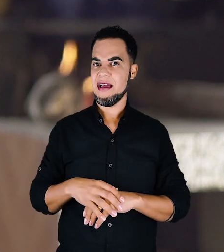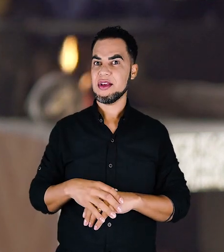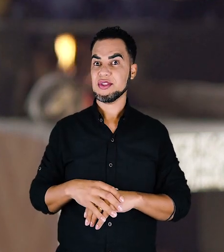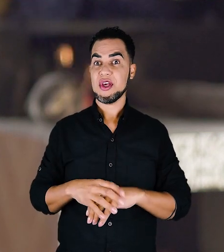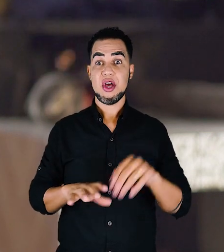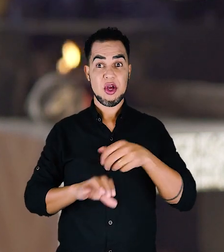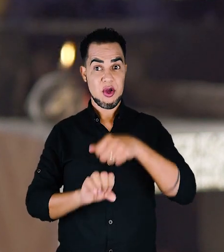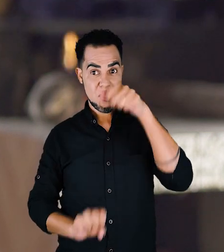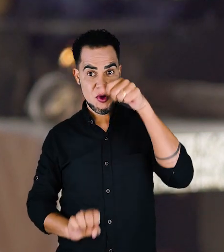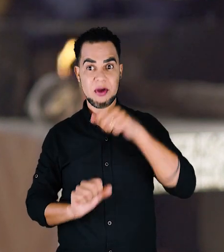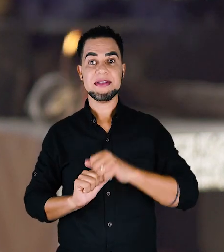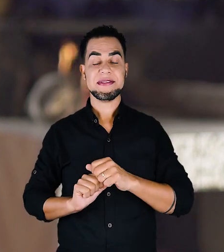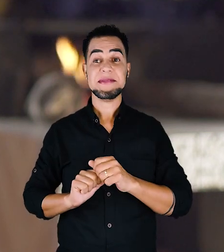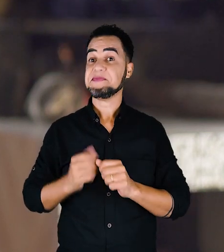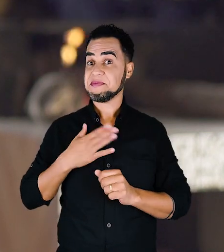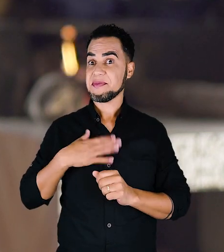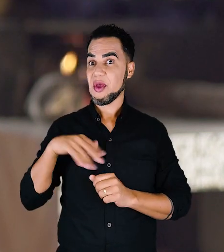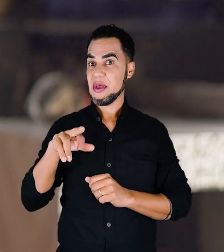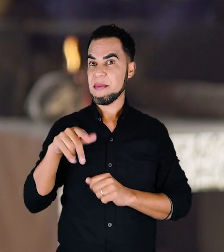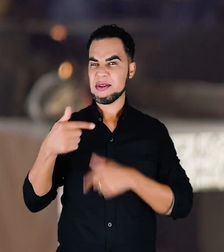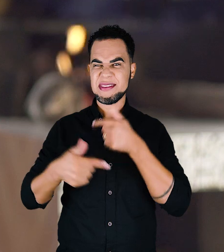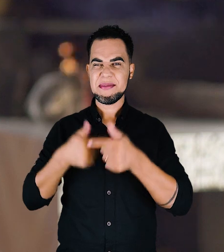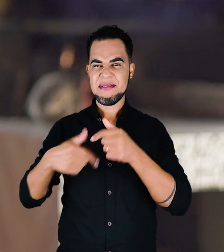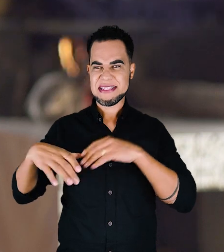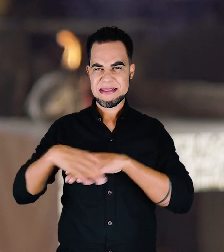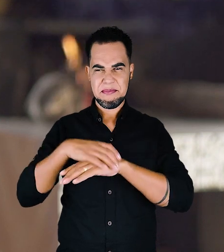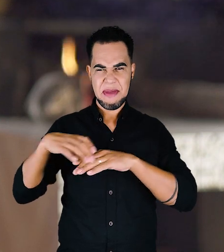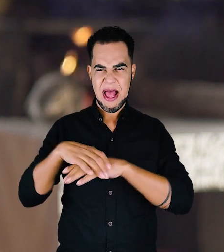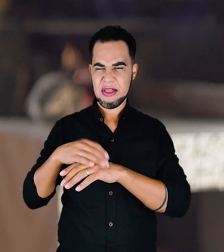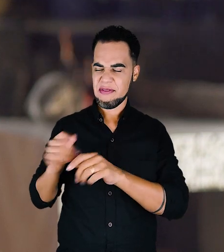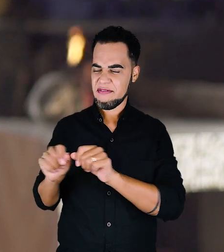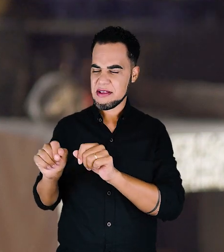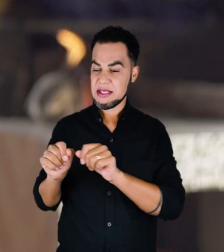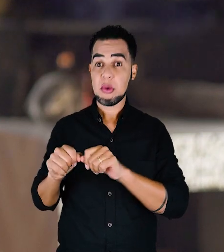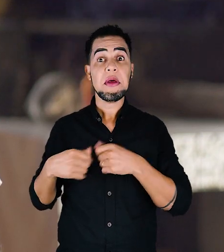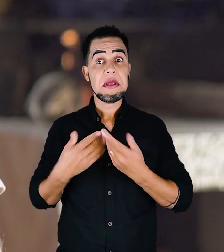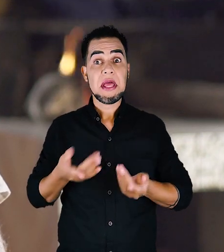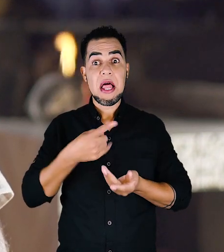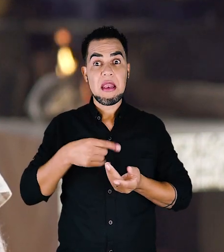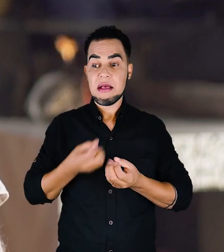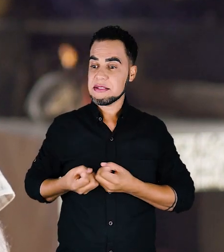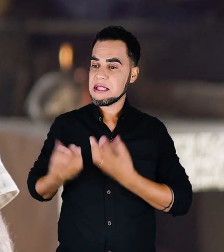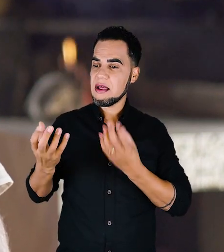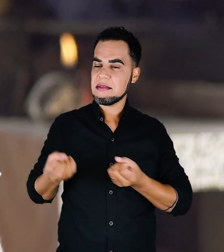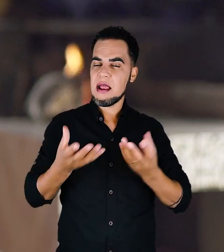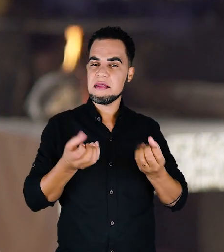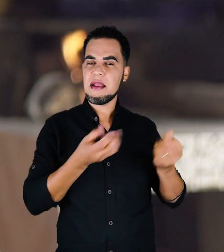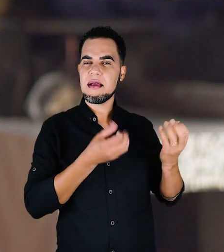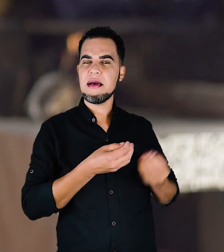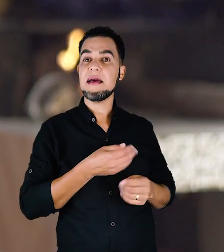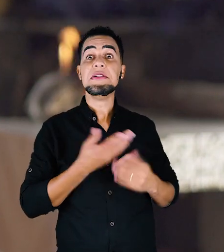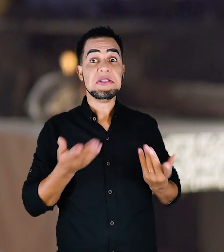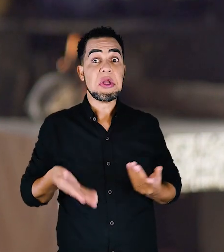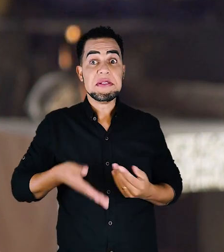Lafayette, Congonha, que meu irmão mexia com sapataria. Então a gente fazia entrega,